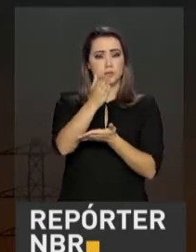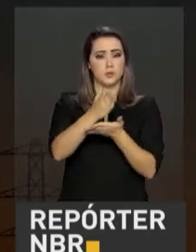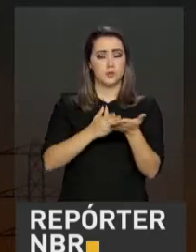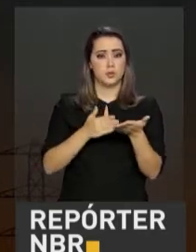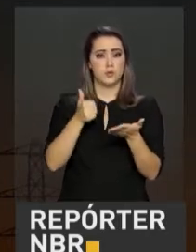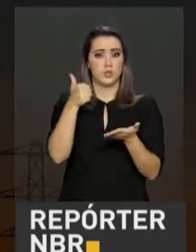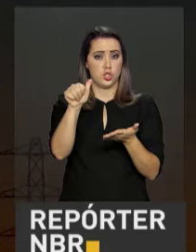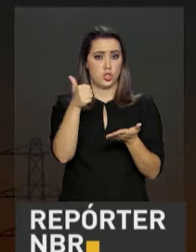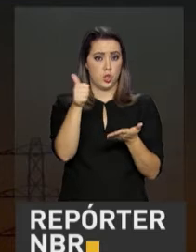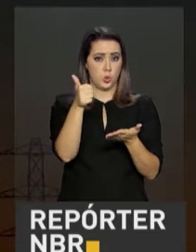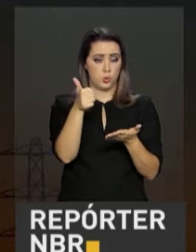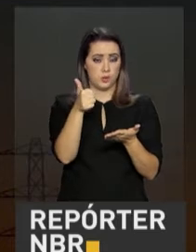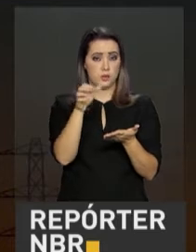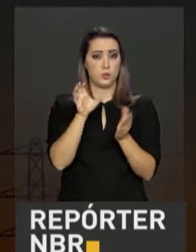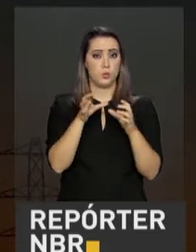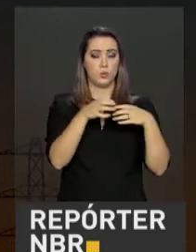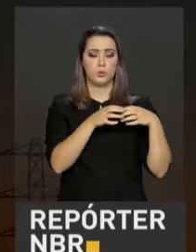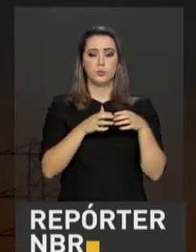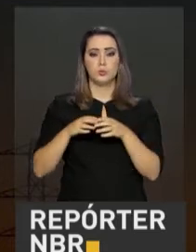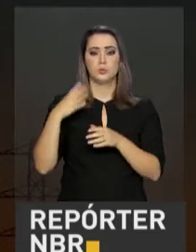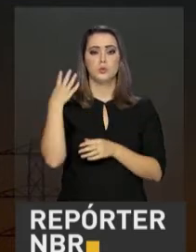11 lotes, totalizando